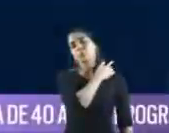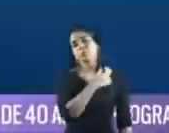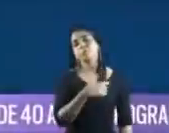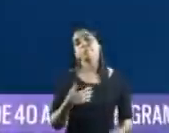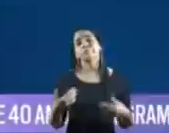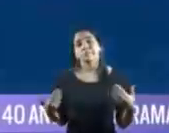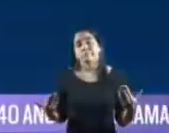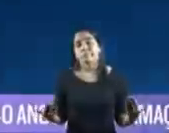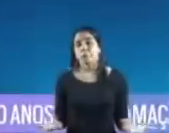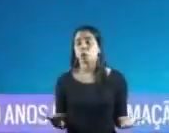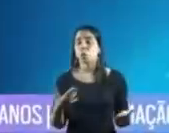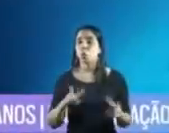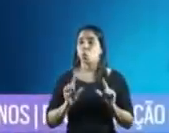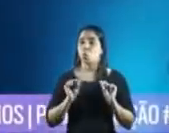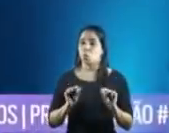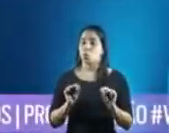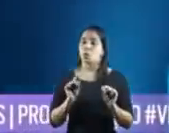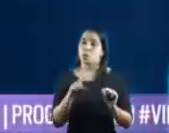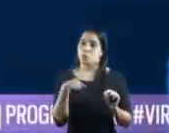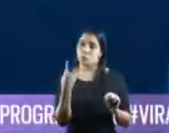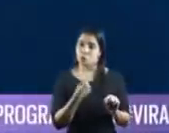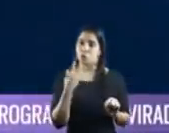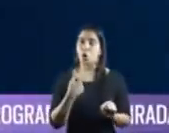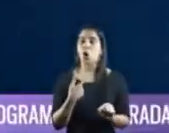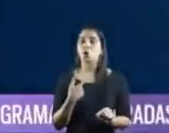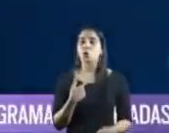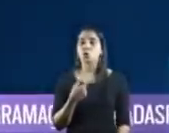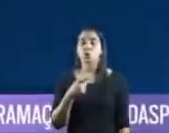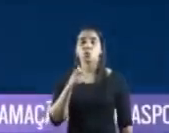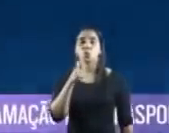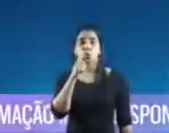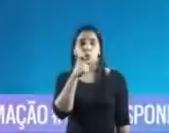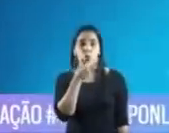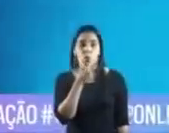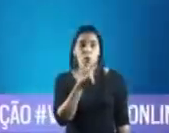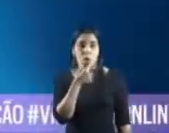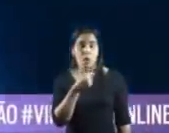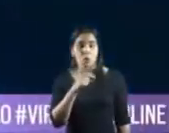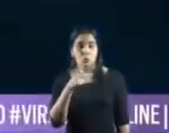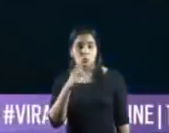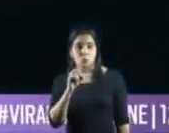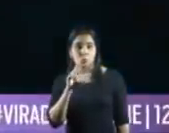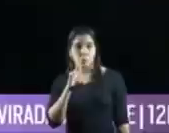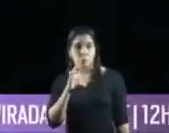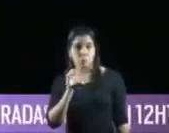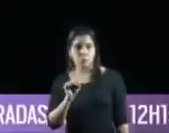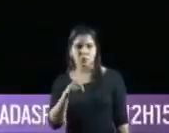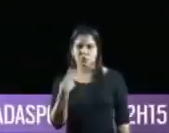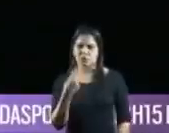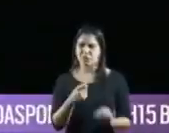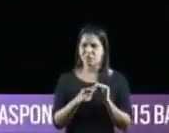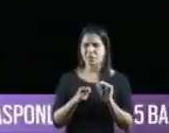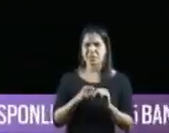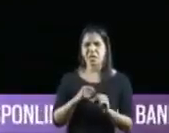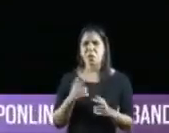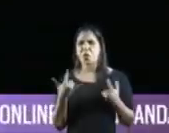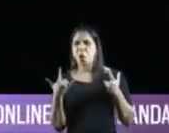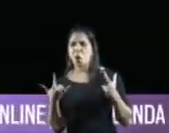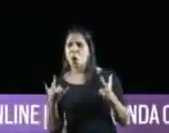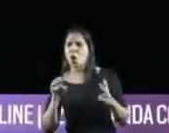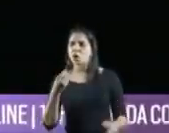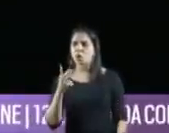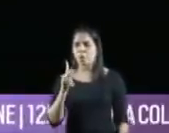Afinal de contas, o que, que nós, os garotos podres, fazemos? É rock and roll, punk rock, oi music,